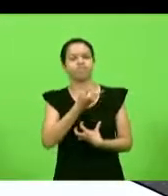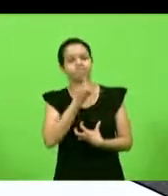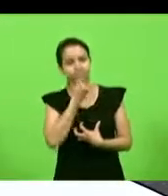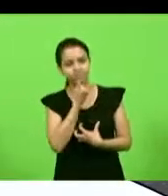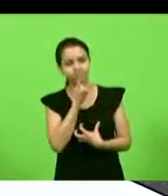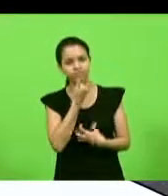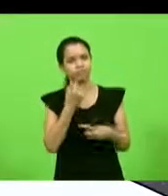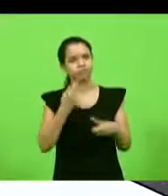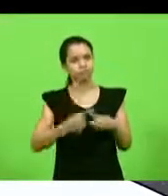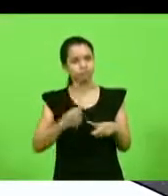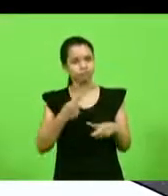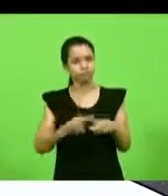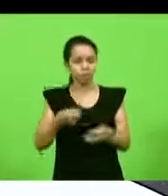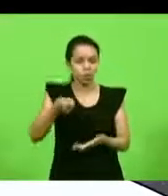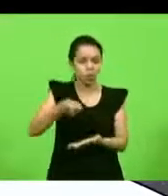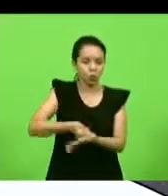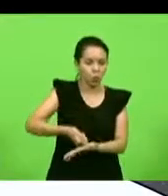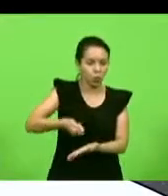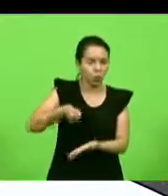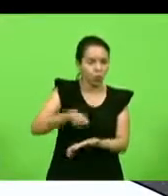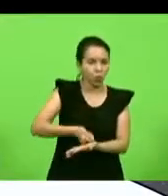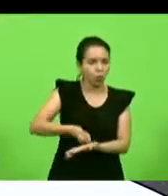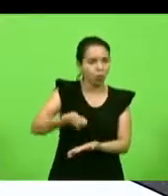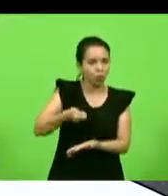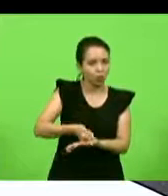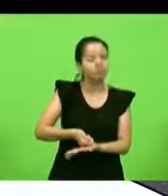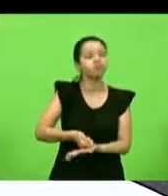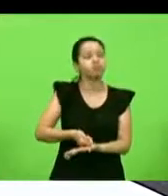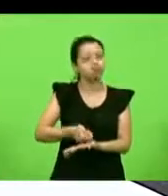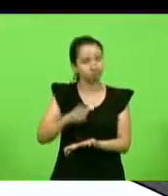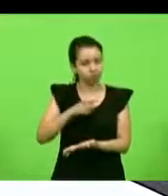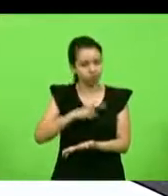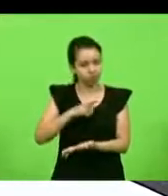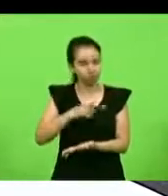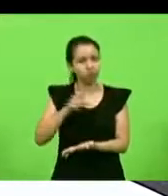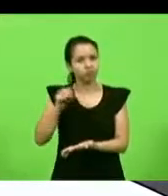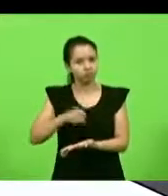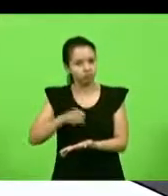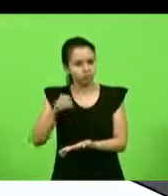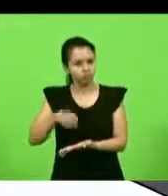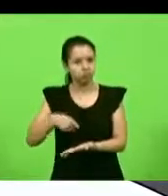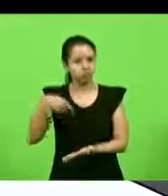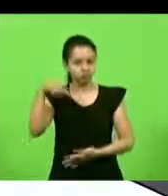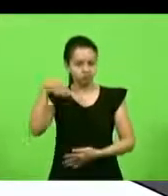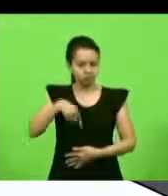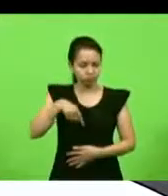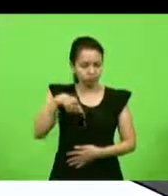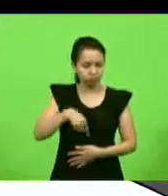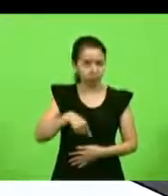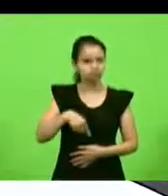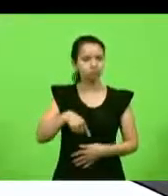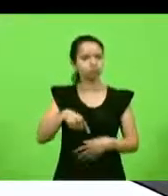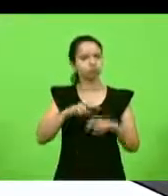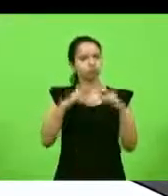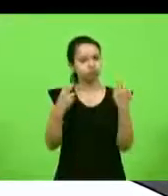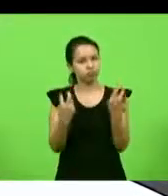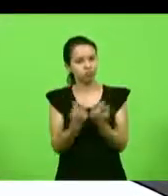porque as cobranças, elas são feitas, seja aqui da tribuna, mas a população nos